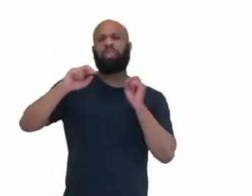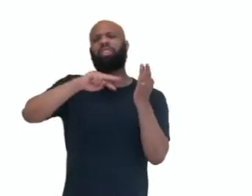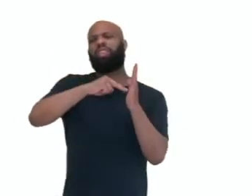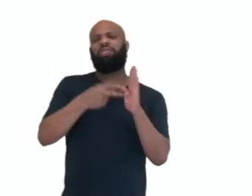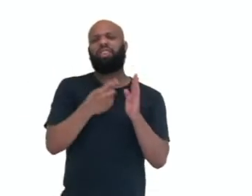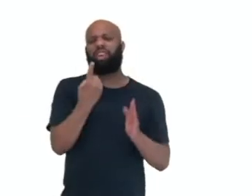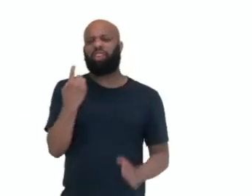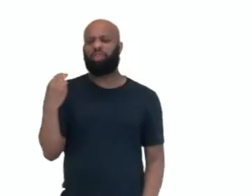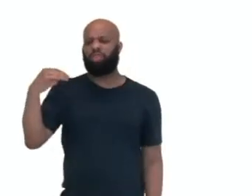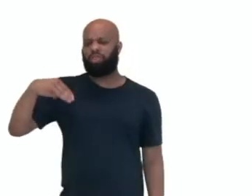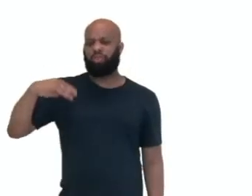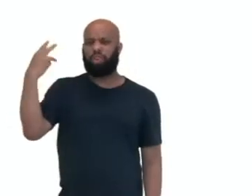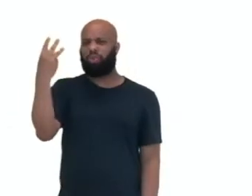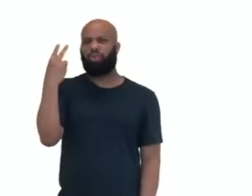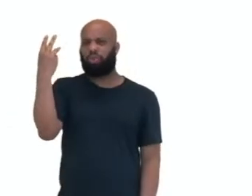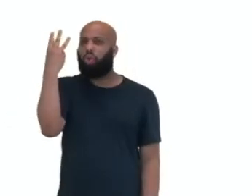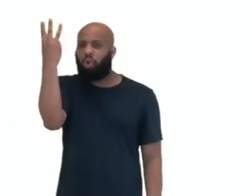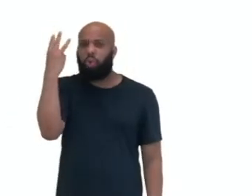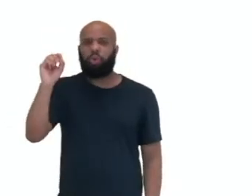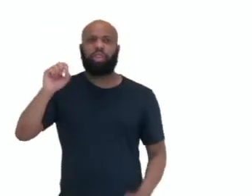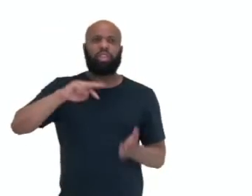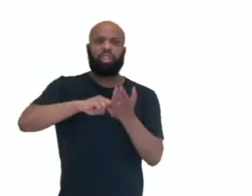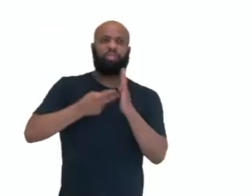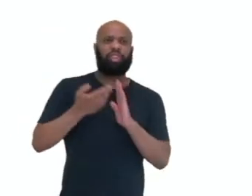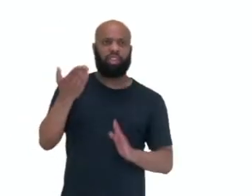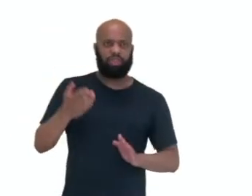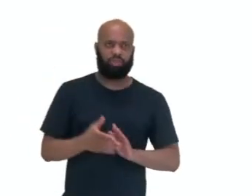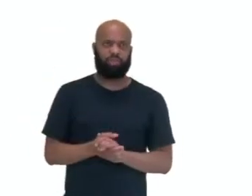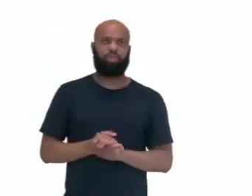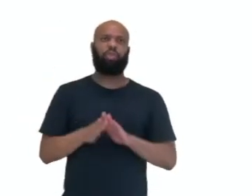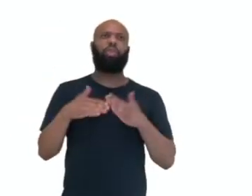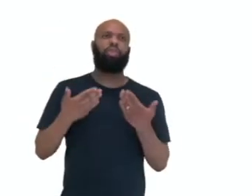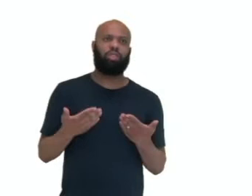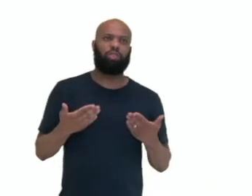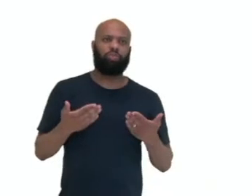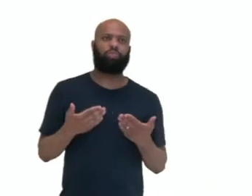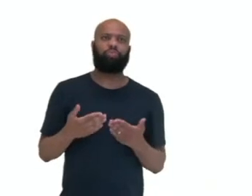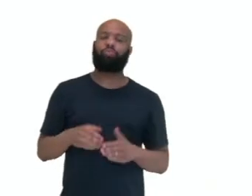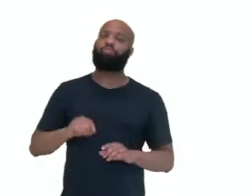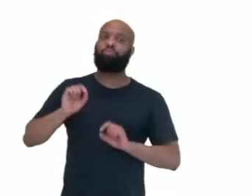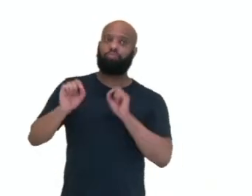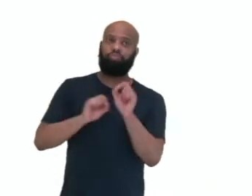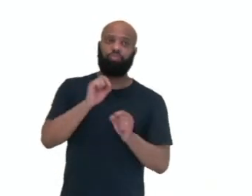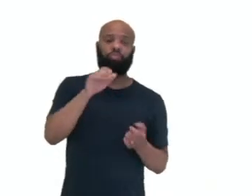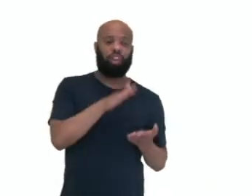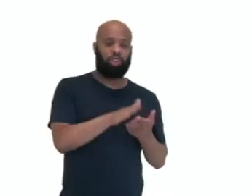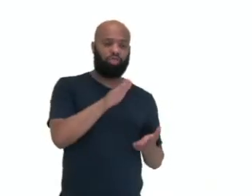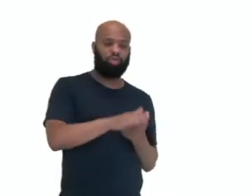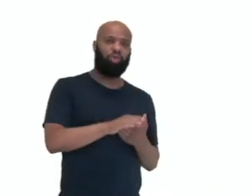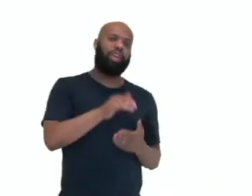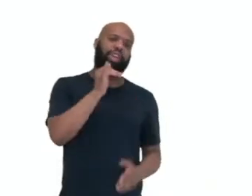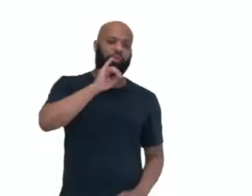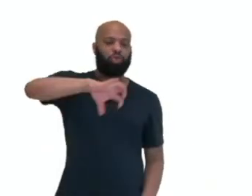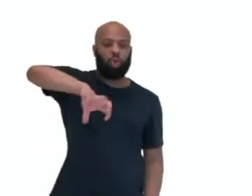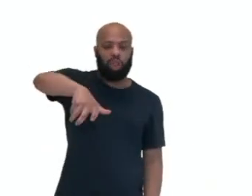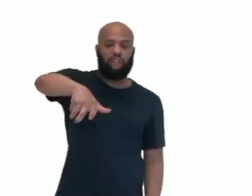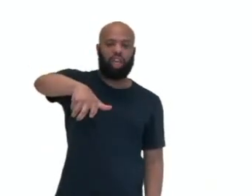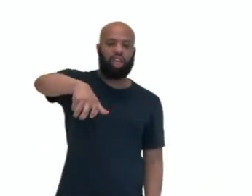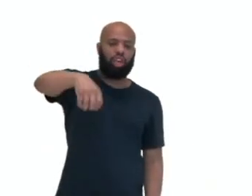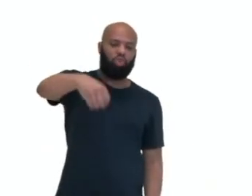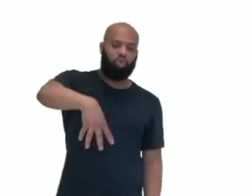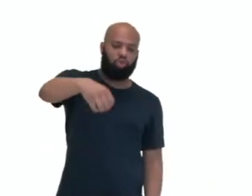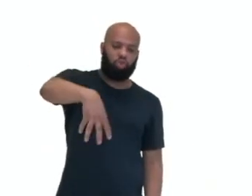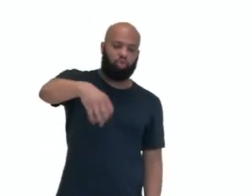isso significa, né? O que a gente pode identificar por isso, né? Então, né, que foram consumidos, gente. Exatamente isso, né?